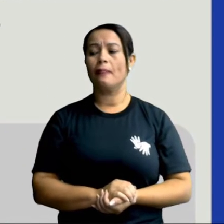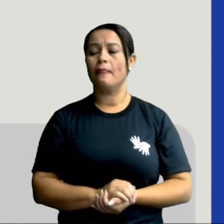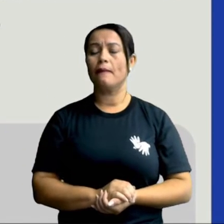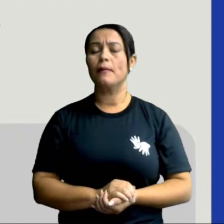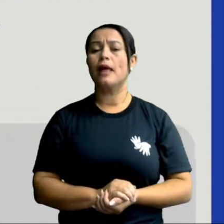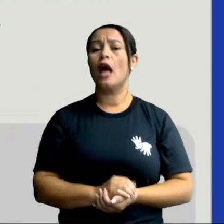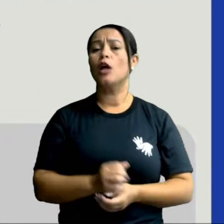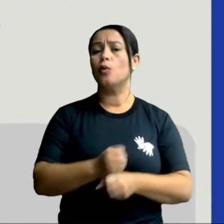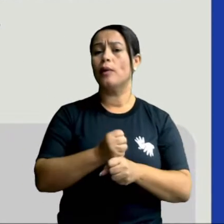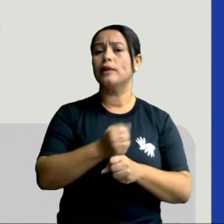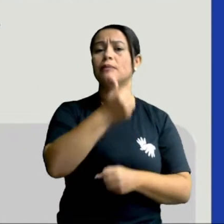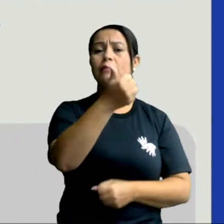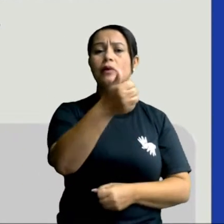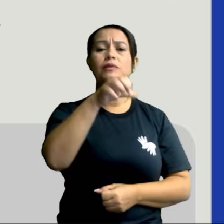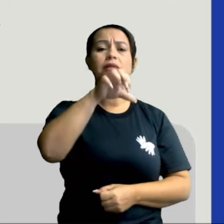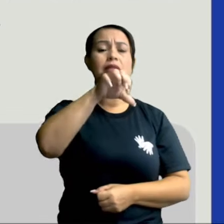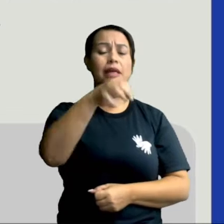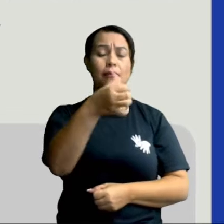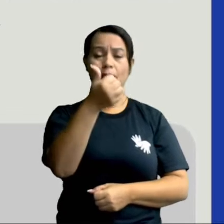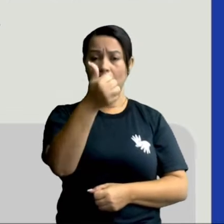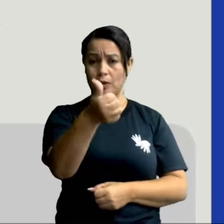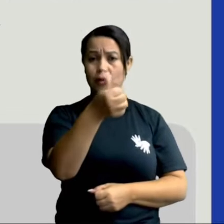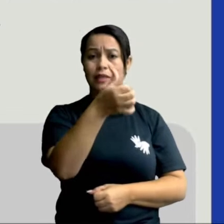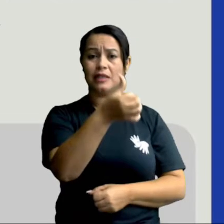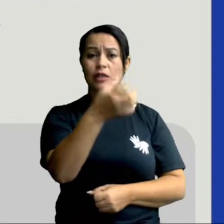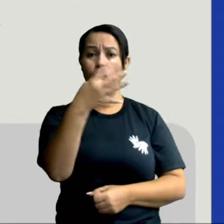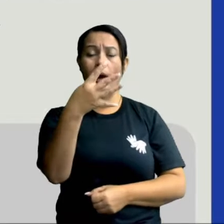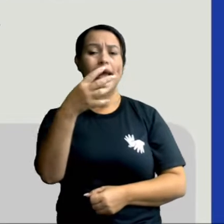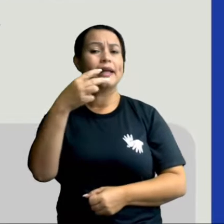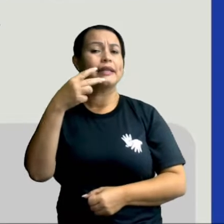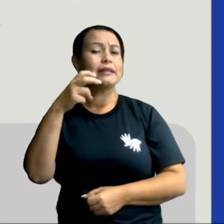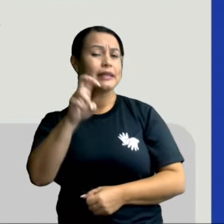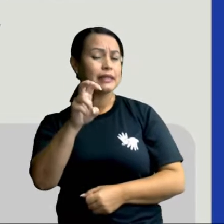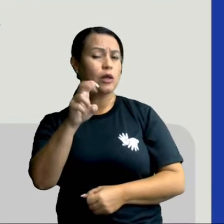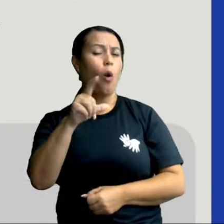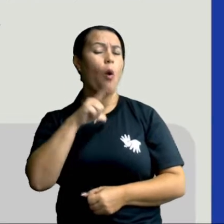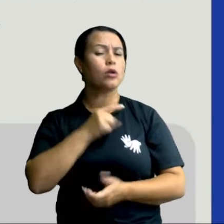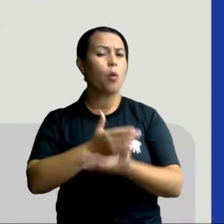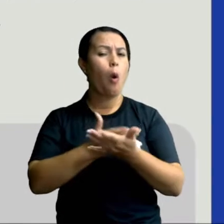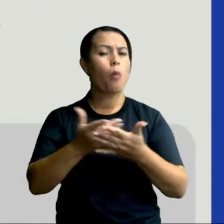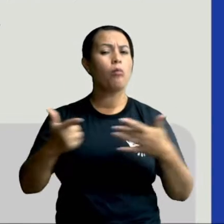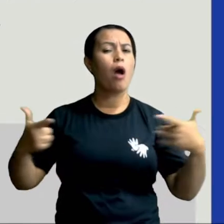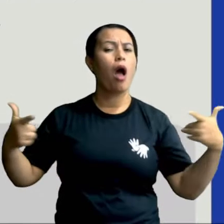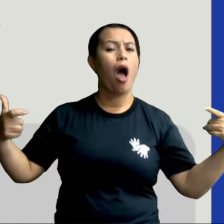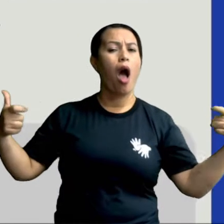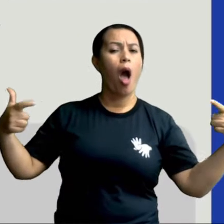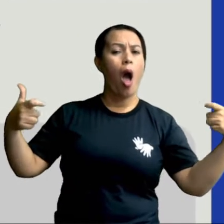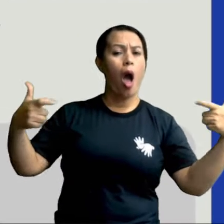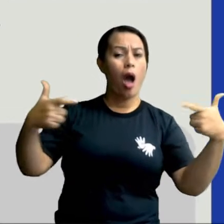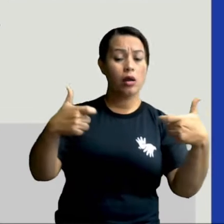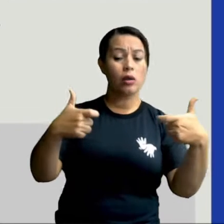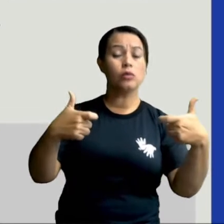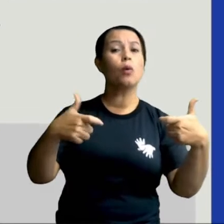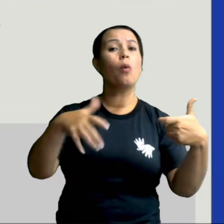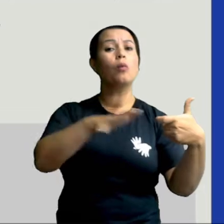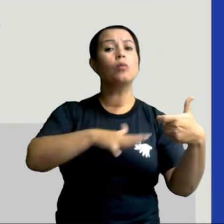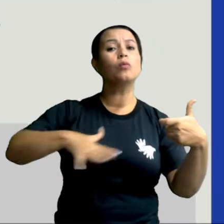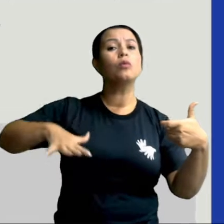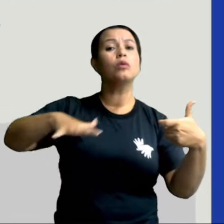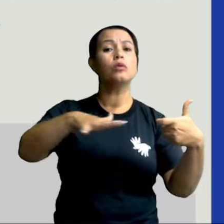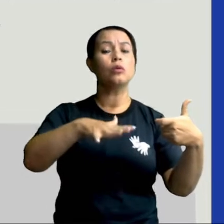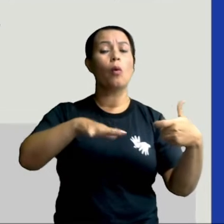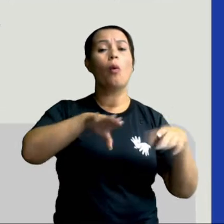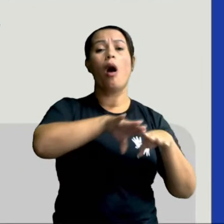Em 1645, quando travou-se a célebre Batalha das Tabocas, o núcleo populacional,